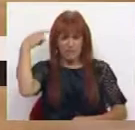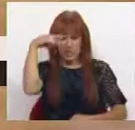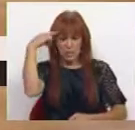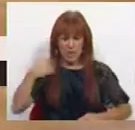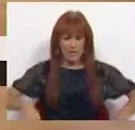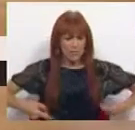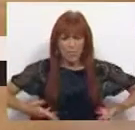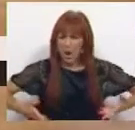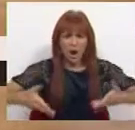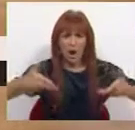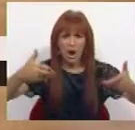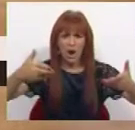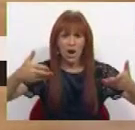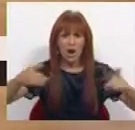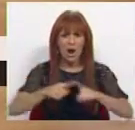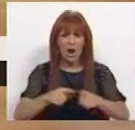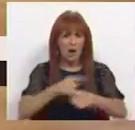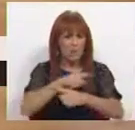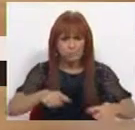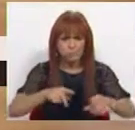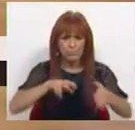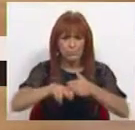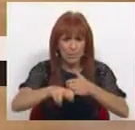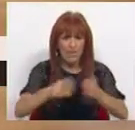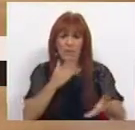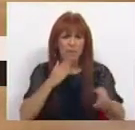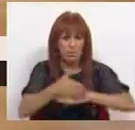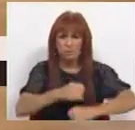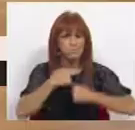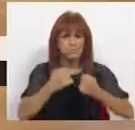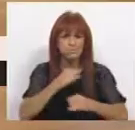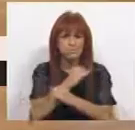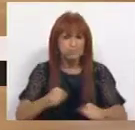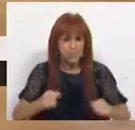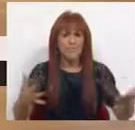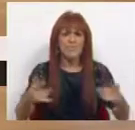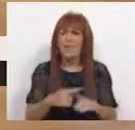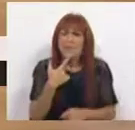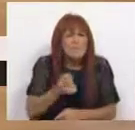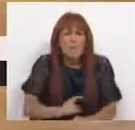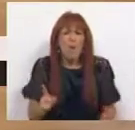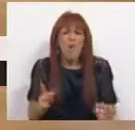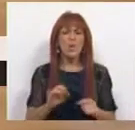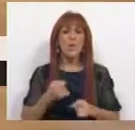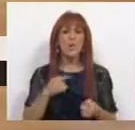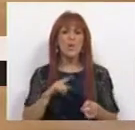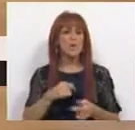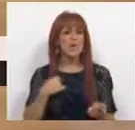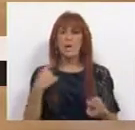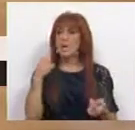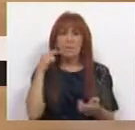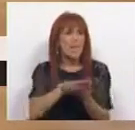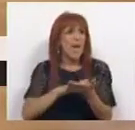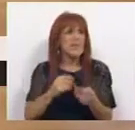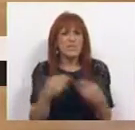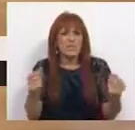dificuldade de mobilidade têm um impedimento de acessibilidade? Quer dizer, não pode ser. Quando nós não vamos a estas coisas